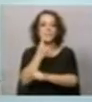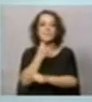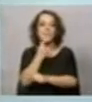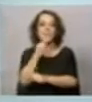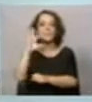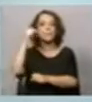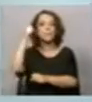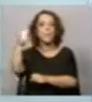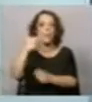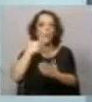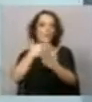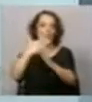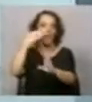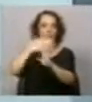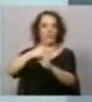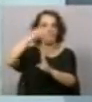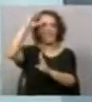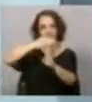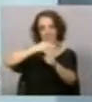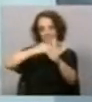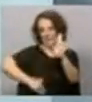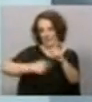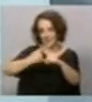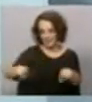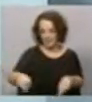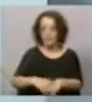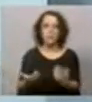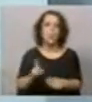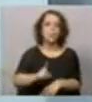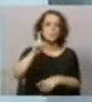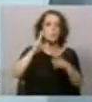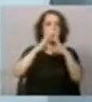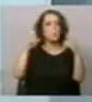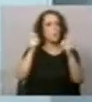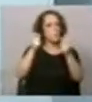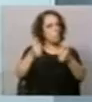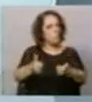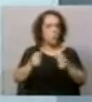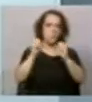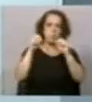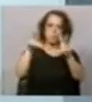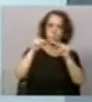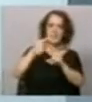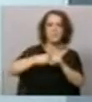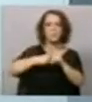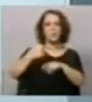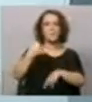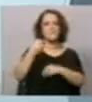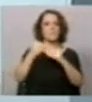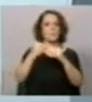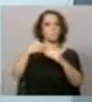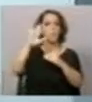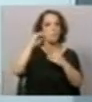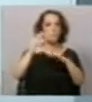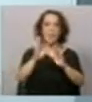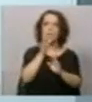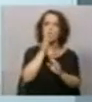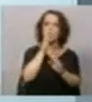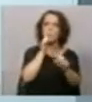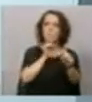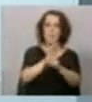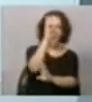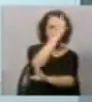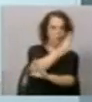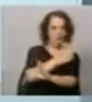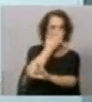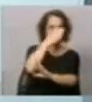2, vamos ter até o céu pouco no lado olímpico, temperaturas acima dos 20 graus, destacar mesmo as temperaturas junto ao litoral, quase parecem